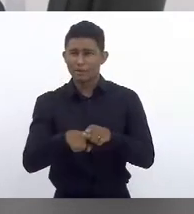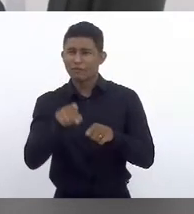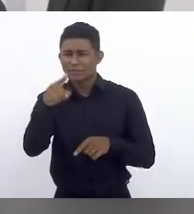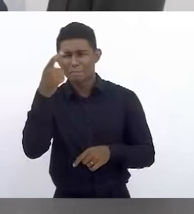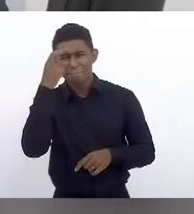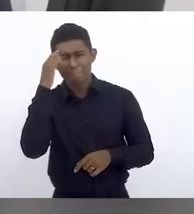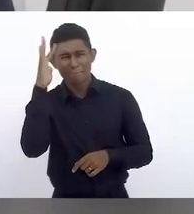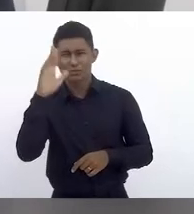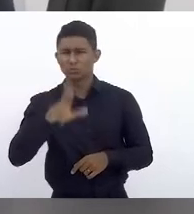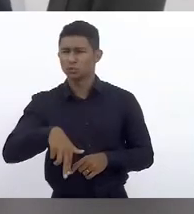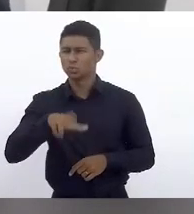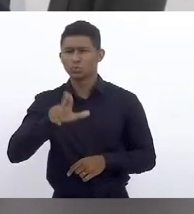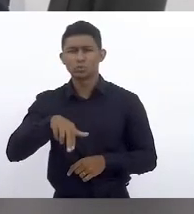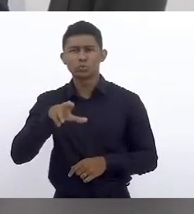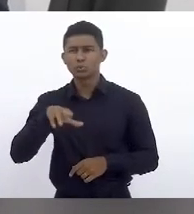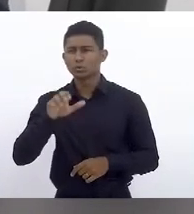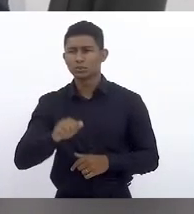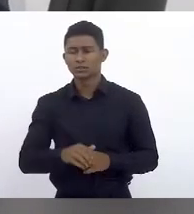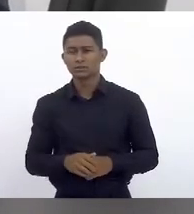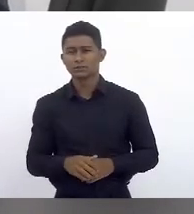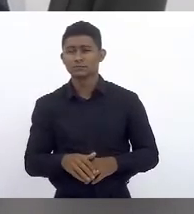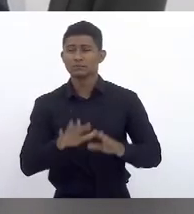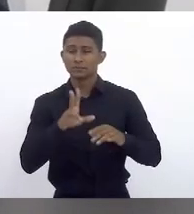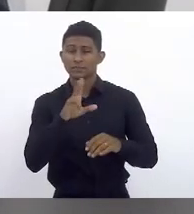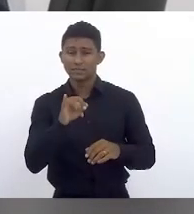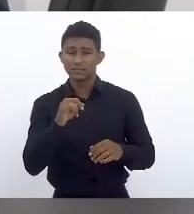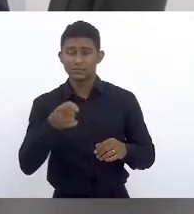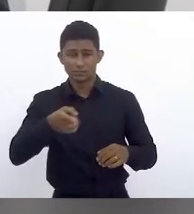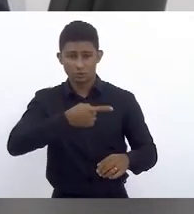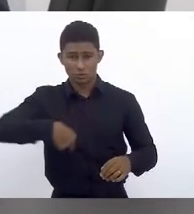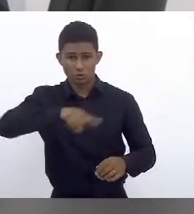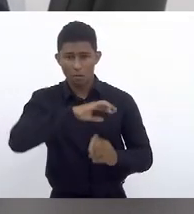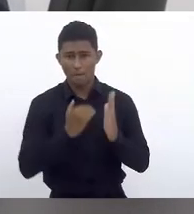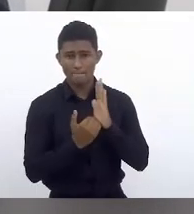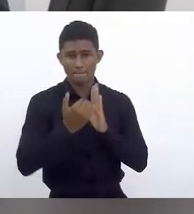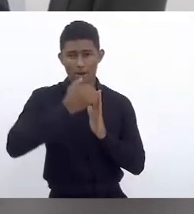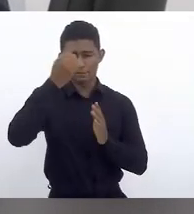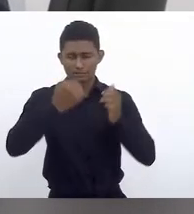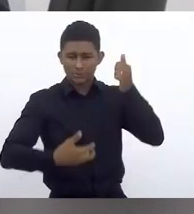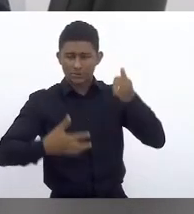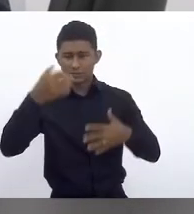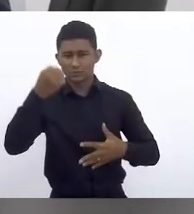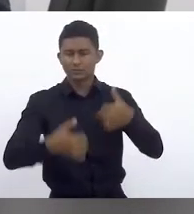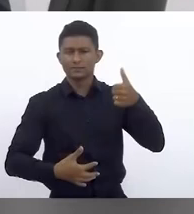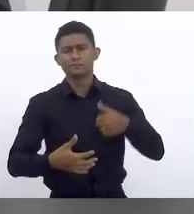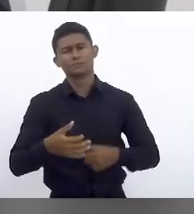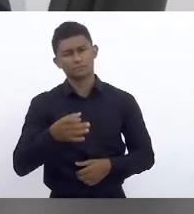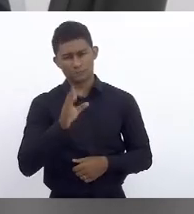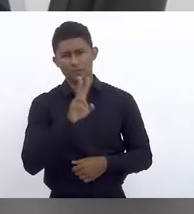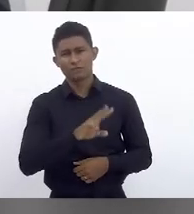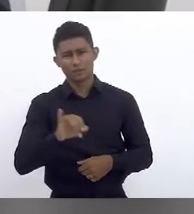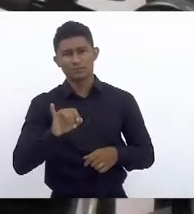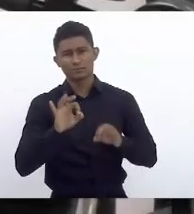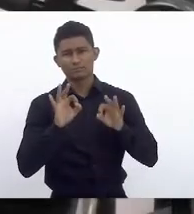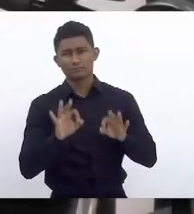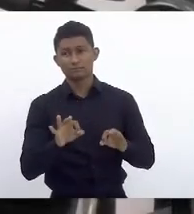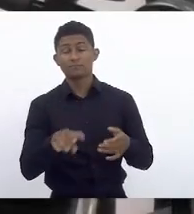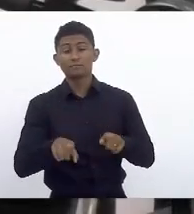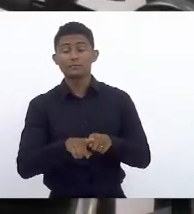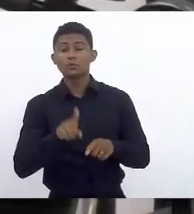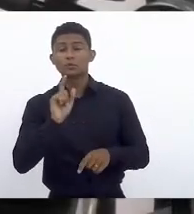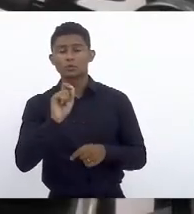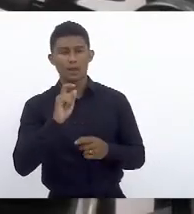que sou o seu autor, mas que se a gente puder explicitar, a gente explicita. e a questão do